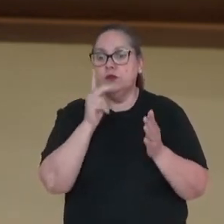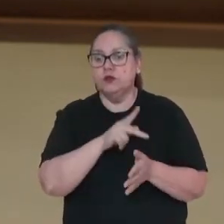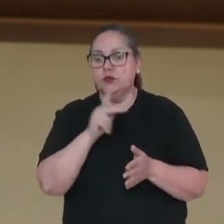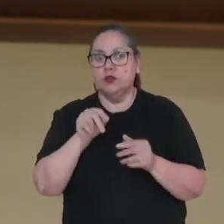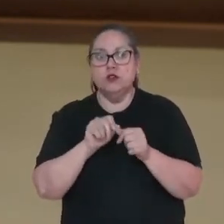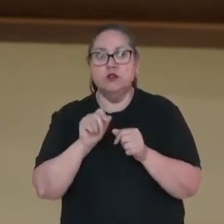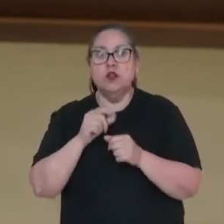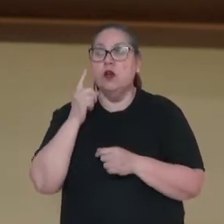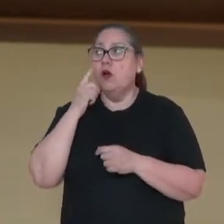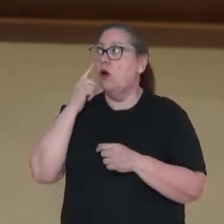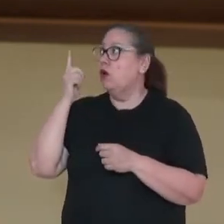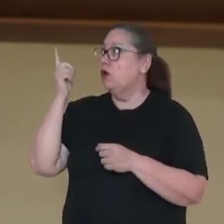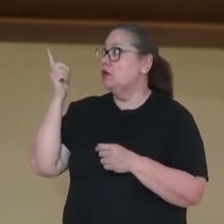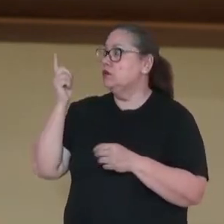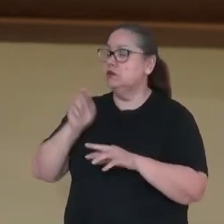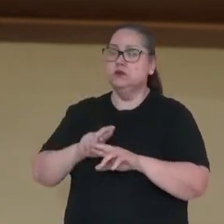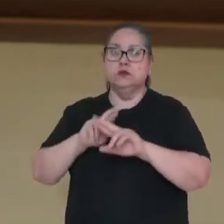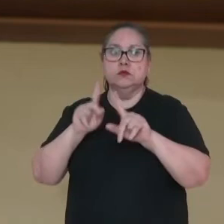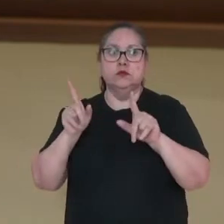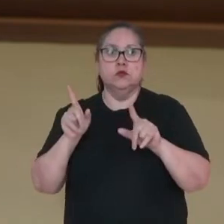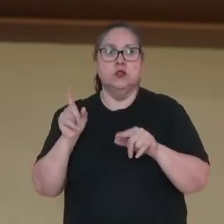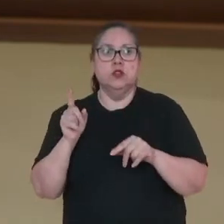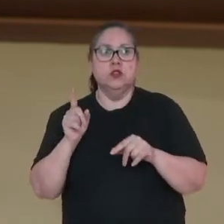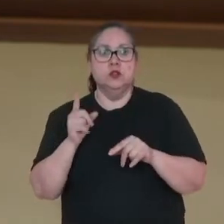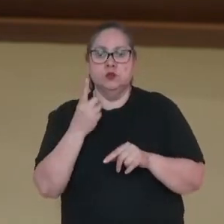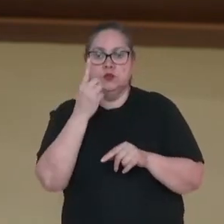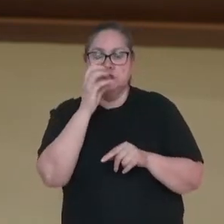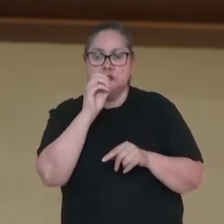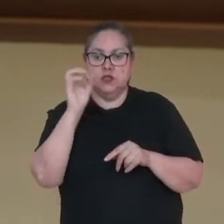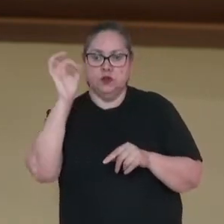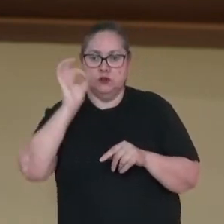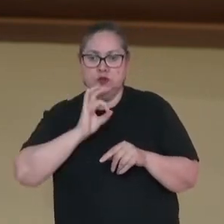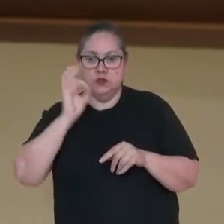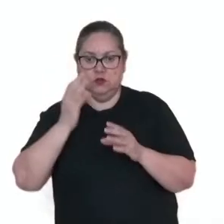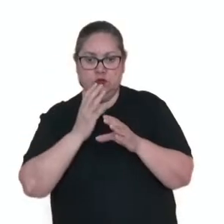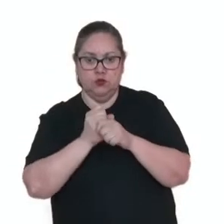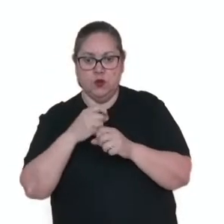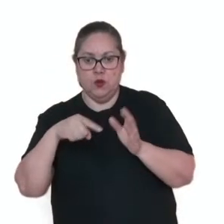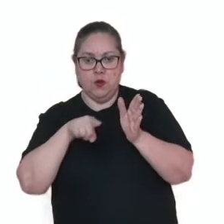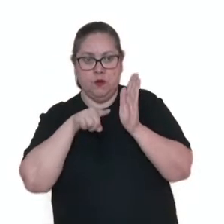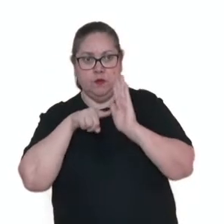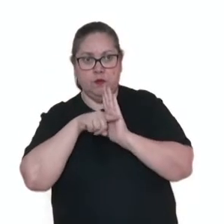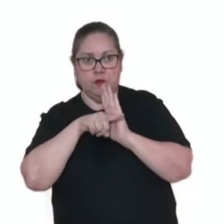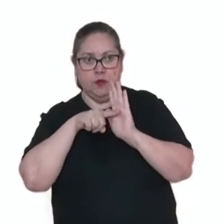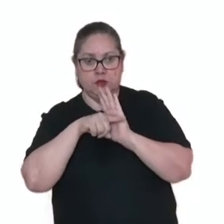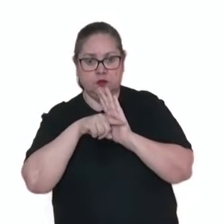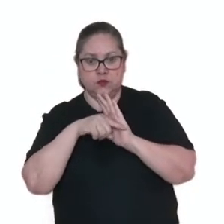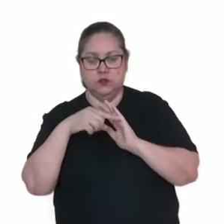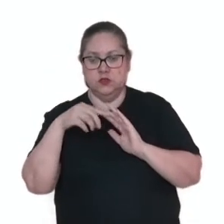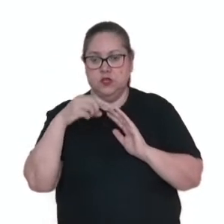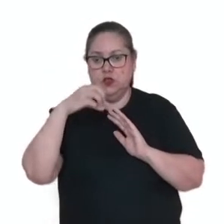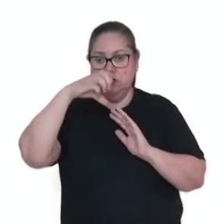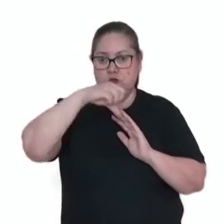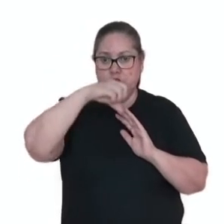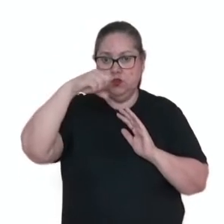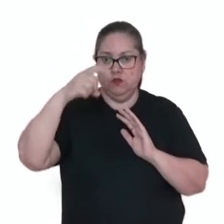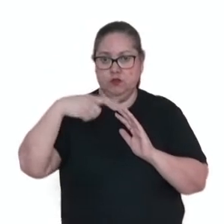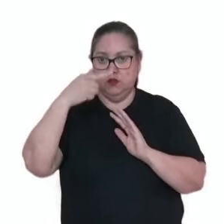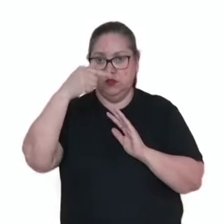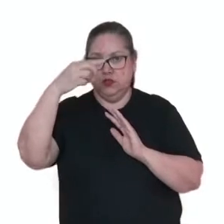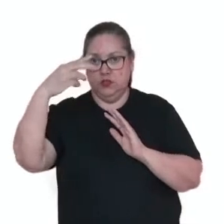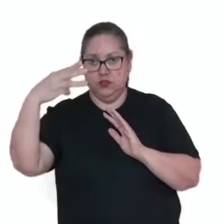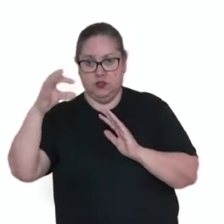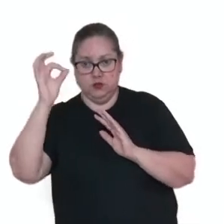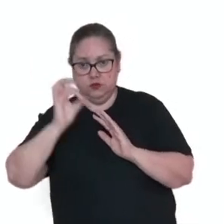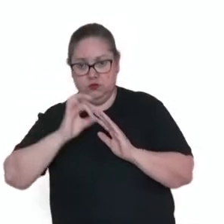aqui, ó. Essa diferença, o 100% todo menos as peças, a taxa percentual